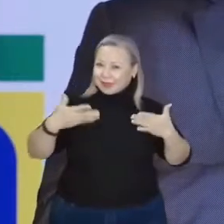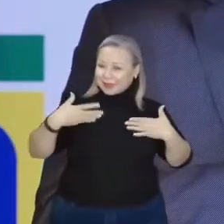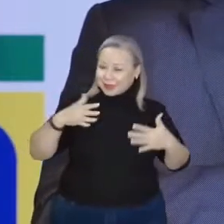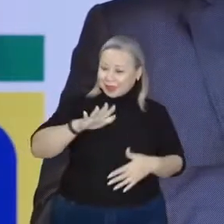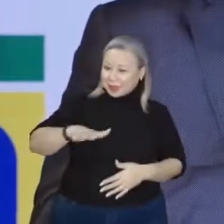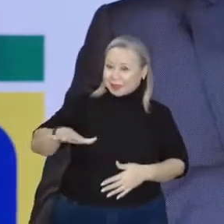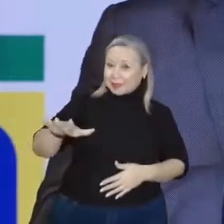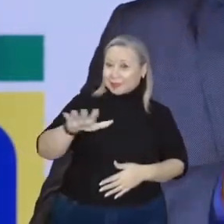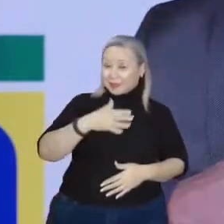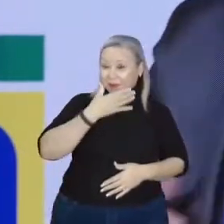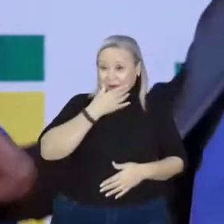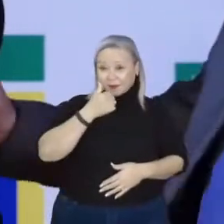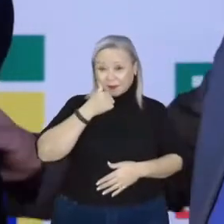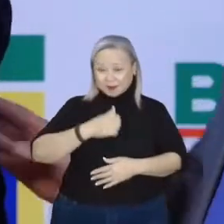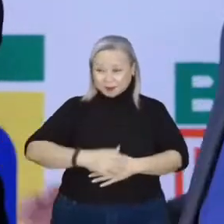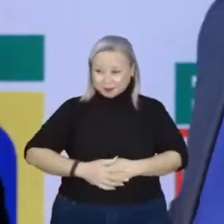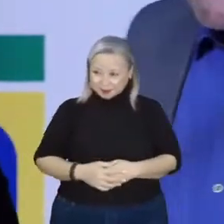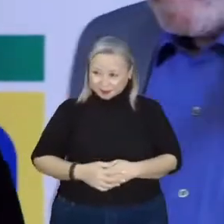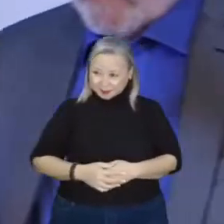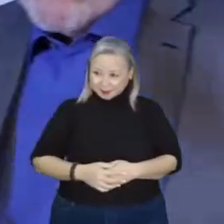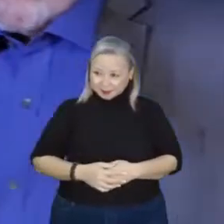e de todos.